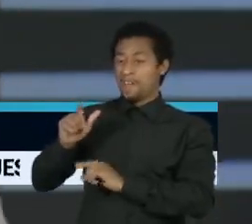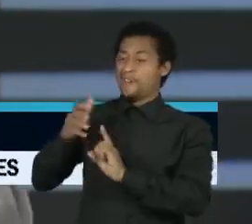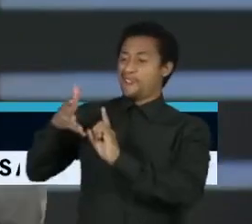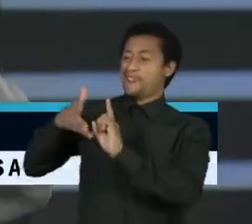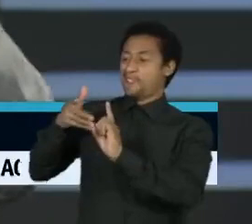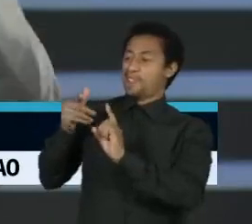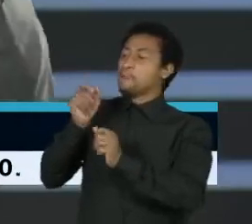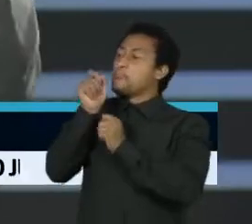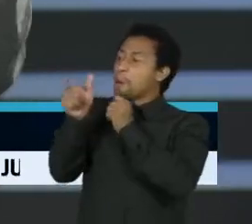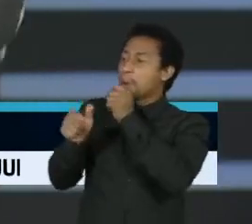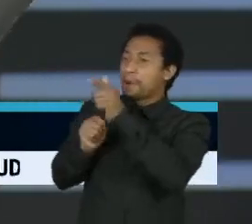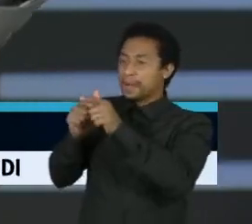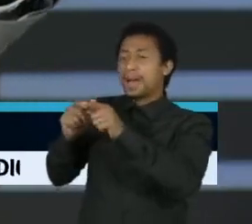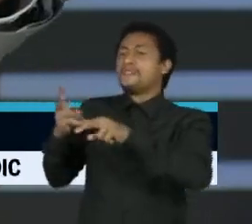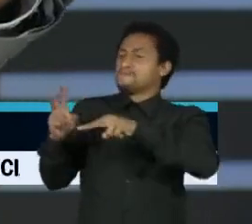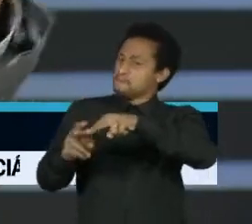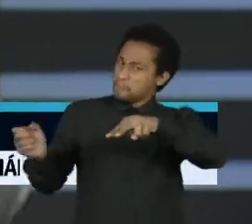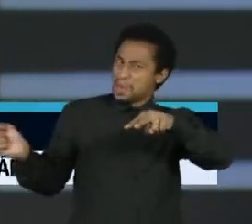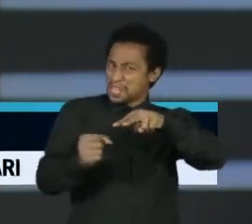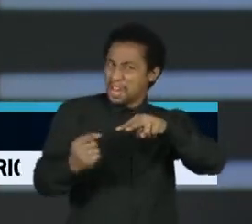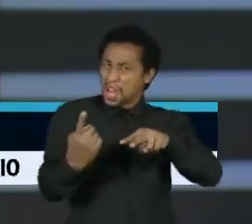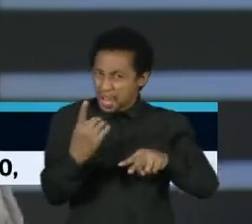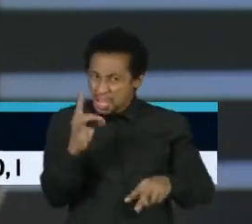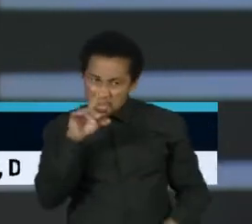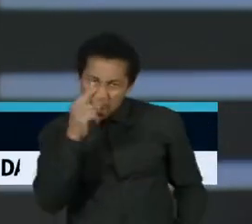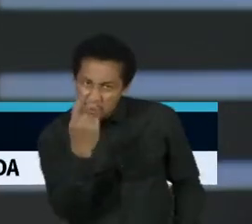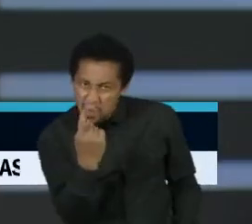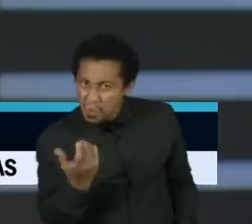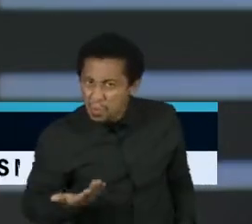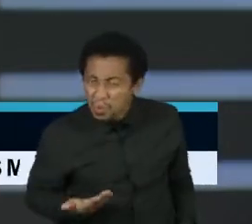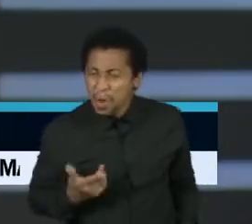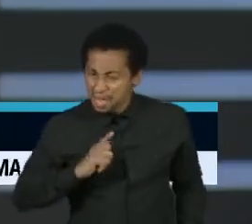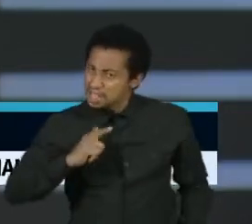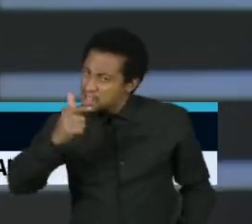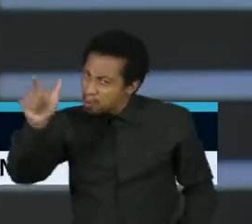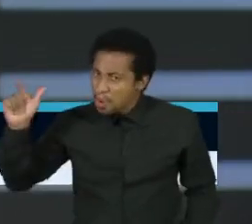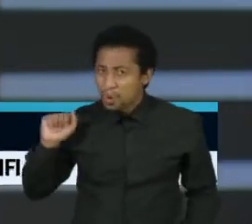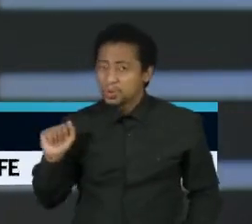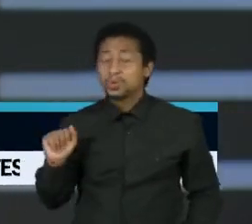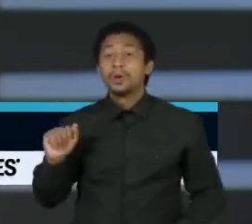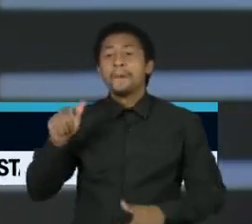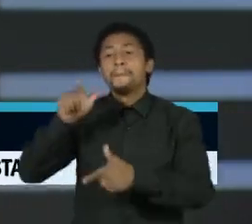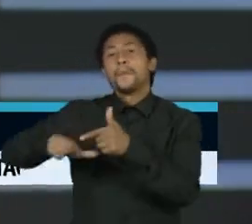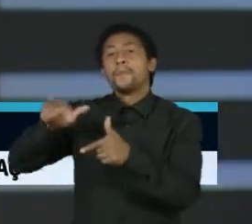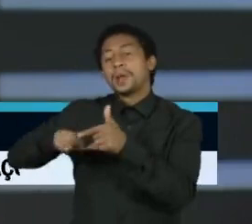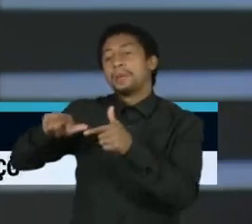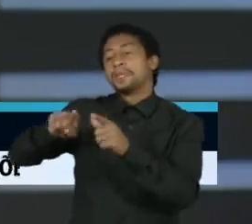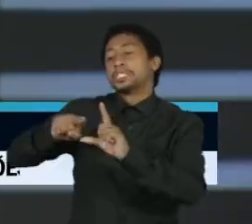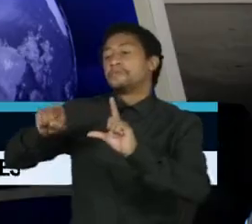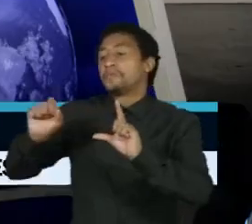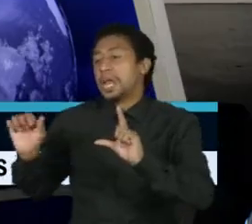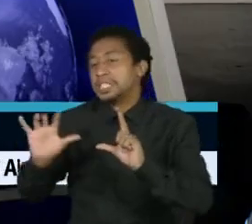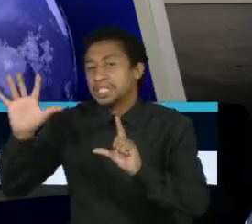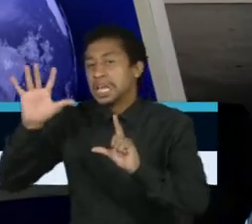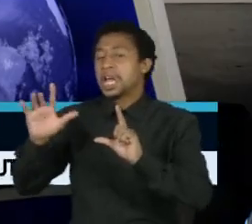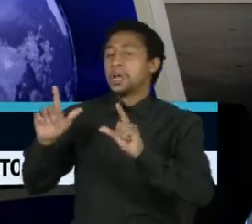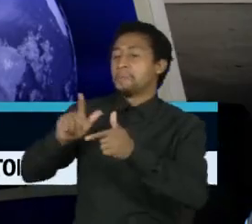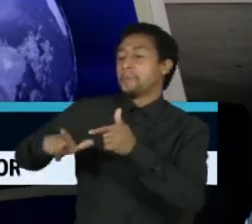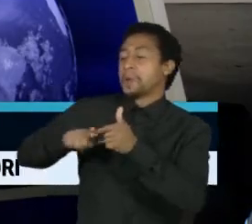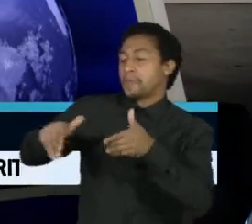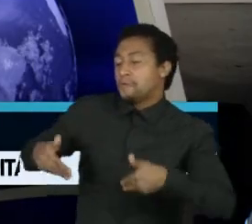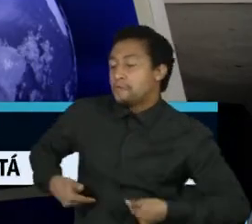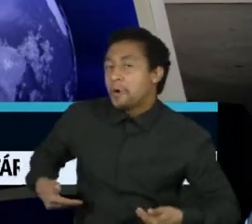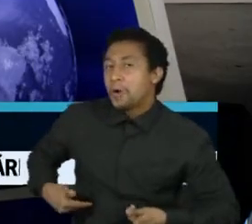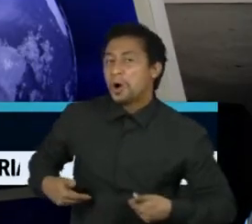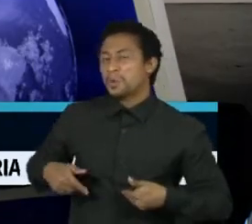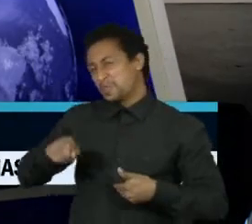enorme. Enquanto a gente devia estar discutindo inflação, não sei o quê, a gente está discutindo uma tornozeleira. Então, existe um método no bolsonarismo. Sim, é